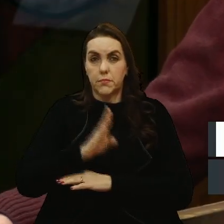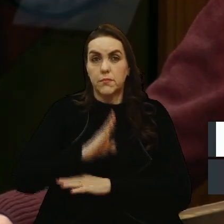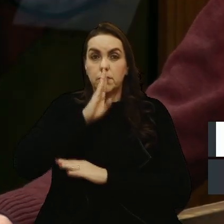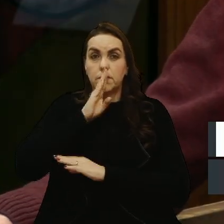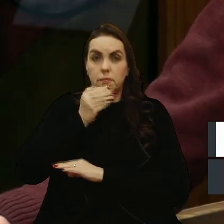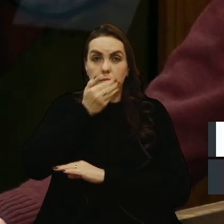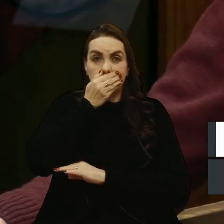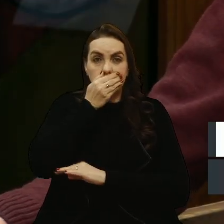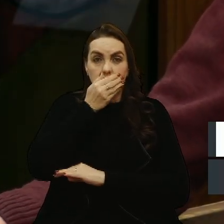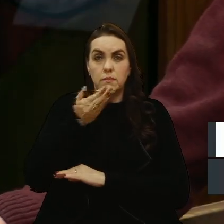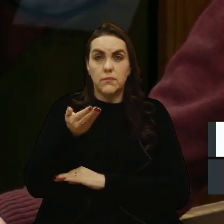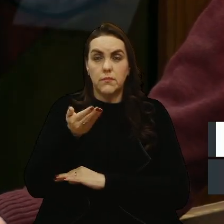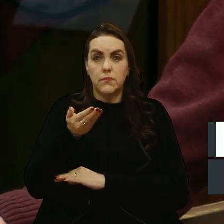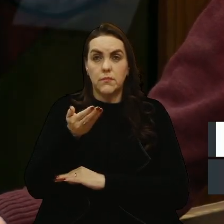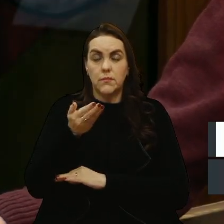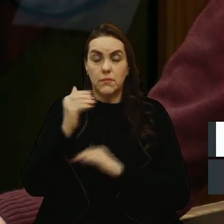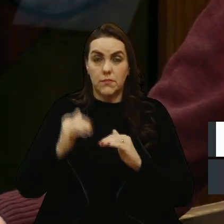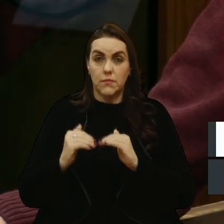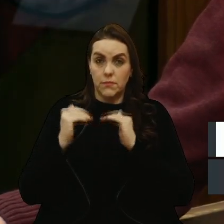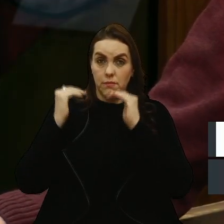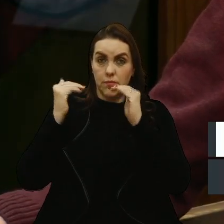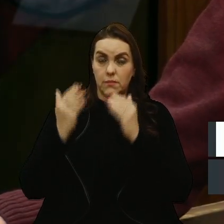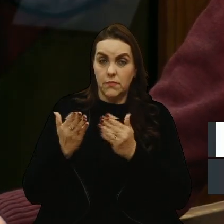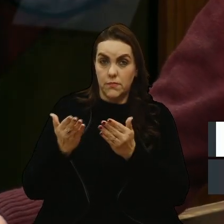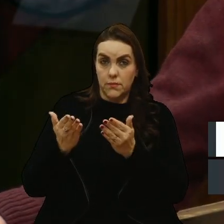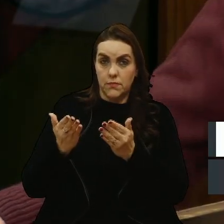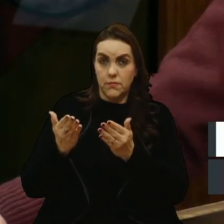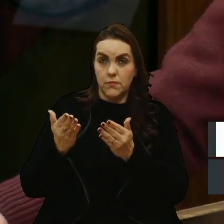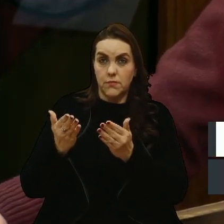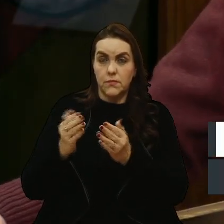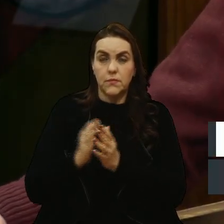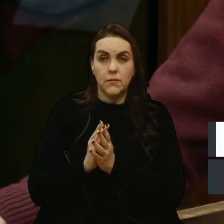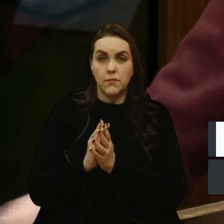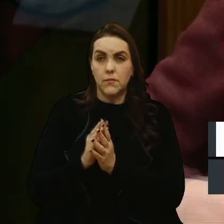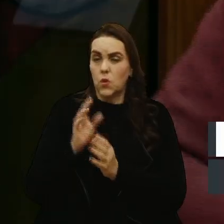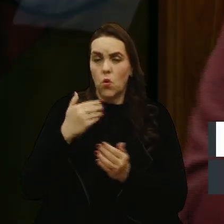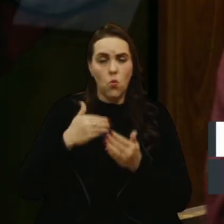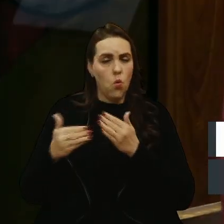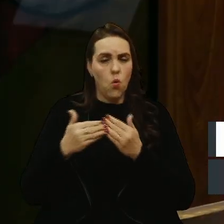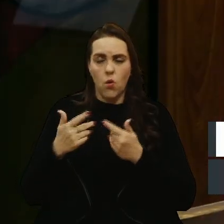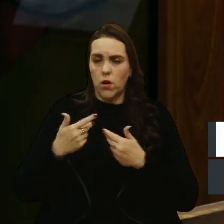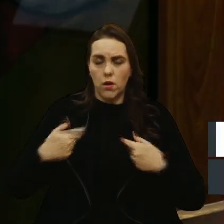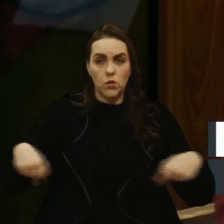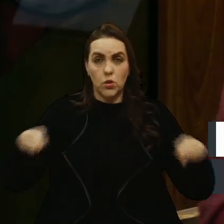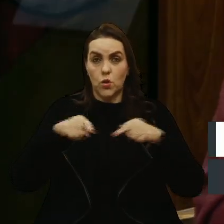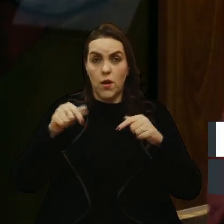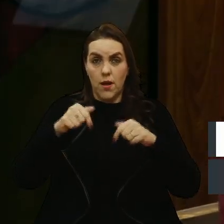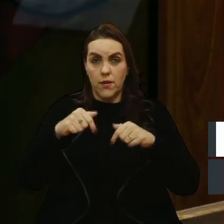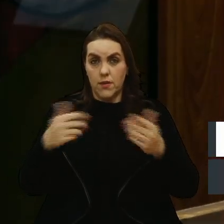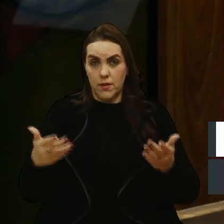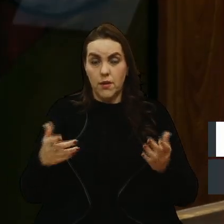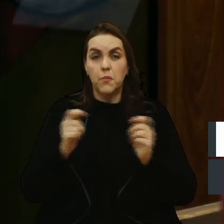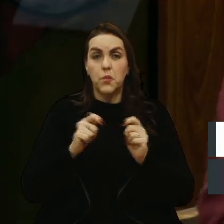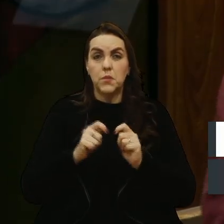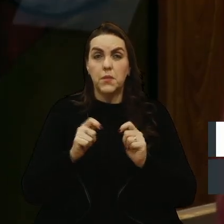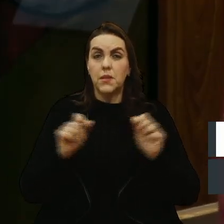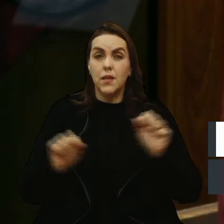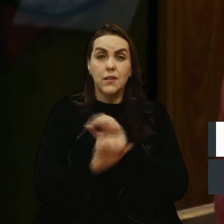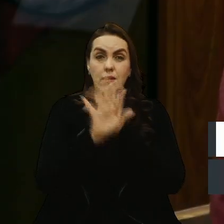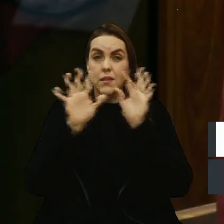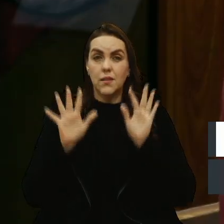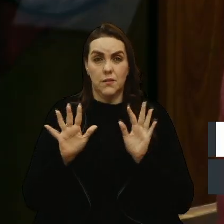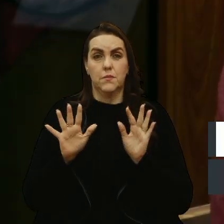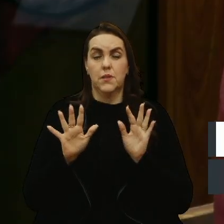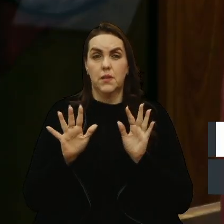isso, a autoridade que a Vossa Excelência e qualquer um de nós temos aqui em questão de